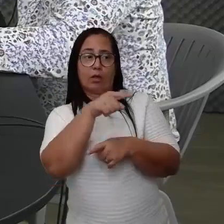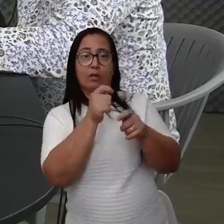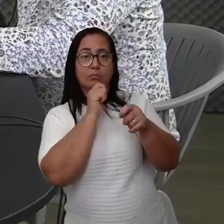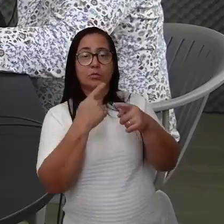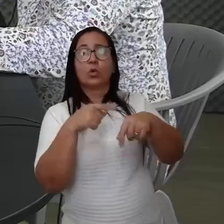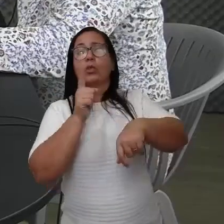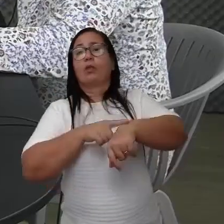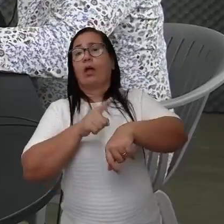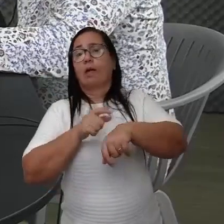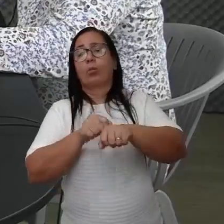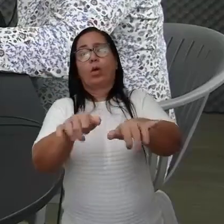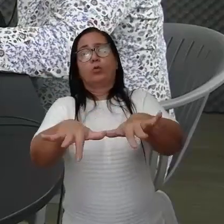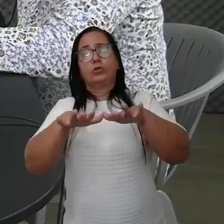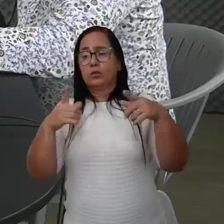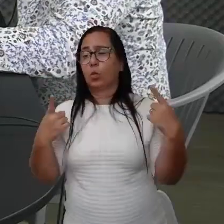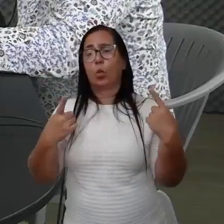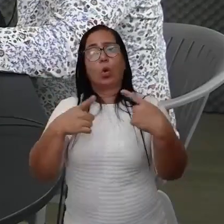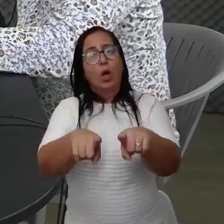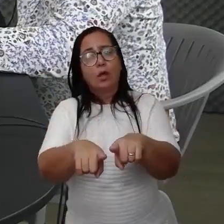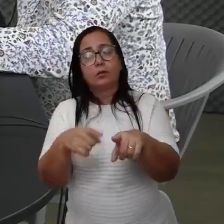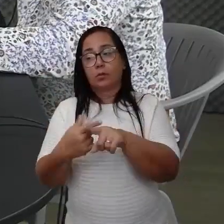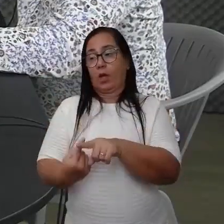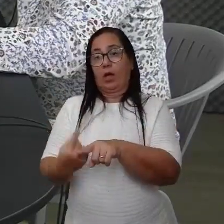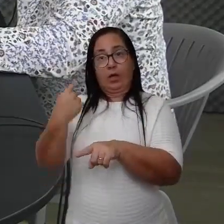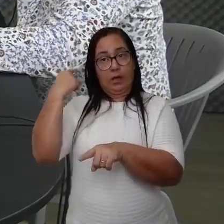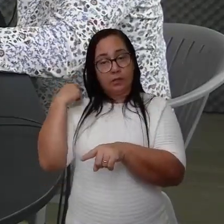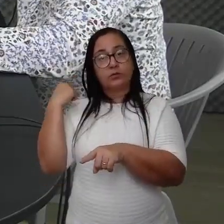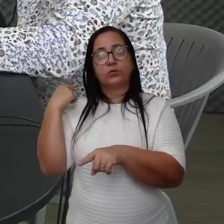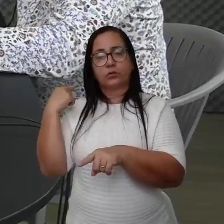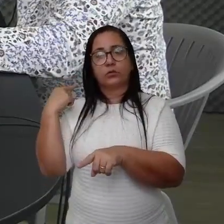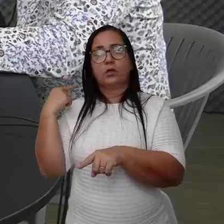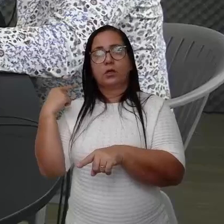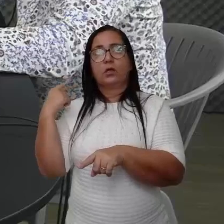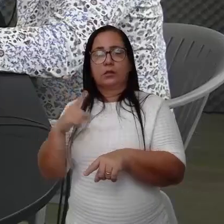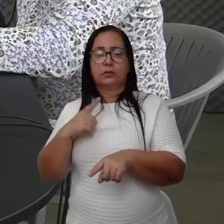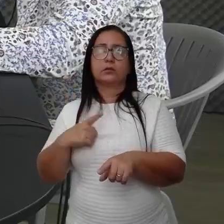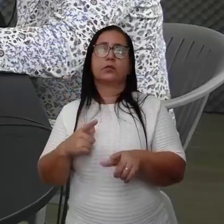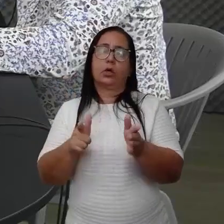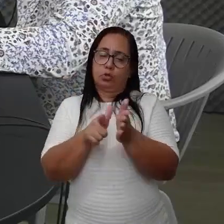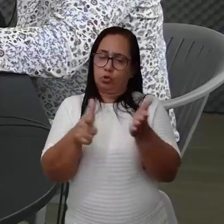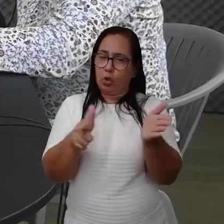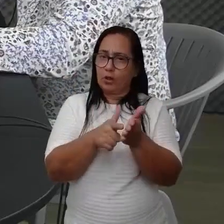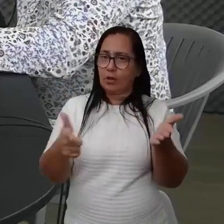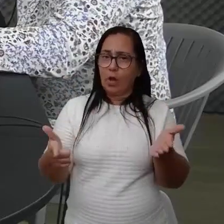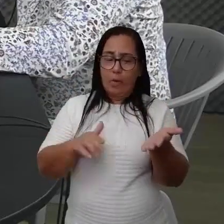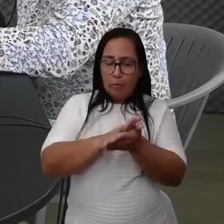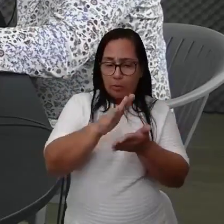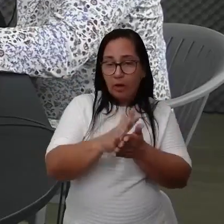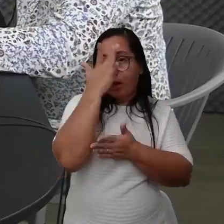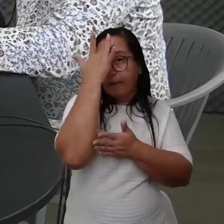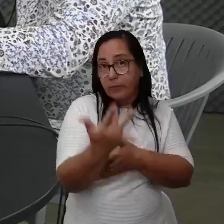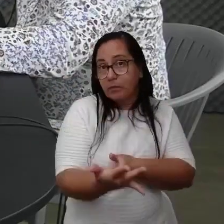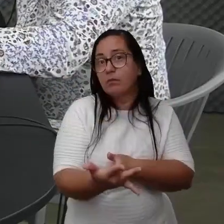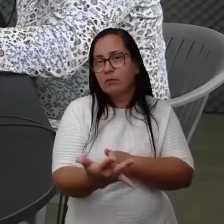da audiência, da concorrência. Né? Porque antes, quando a gente tinha um furo, eu no jornal só ia publicar no dia seguinte. Então, eu